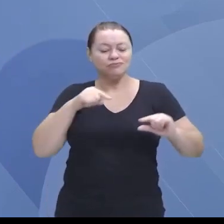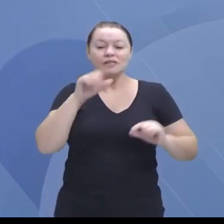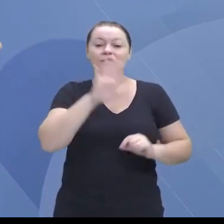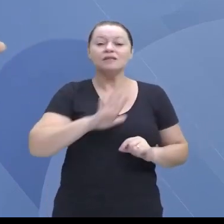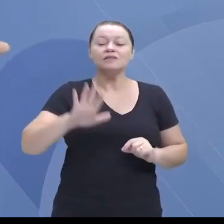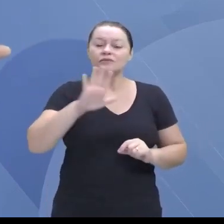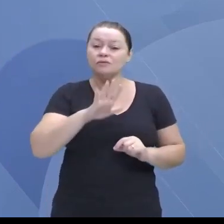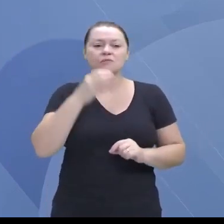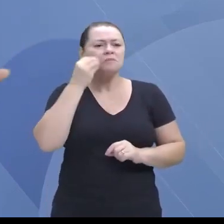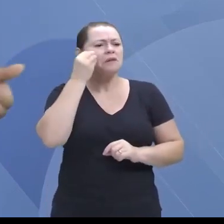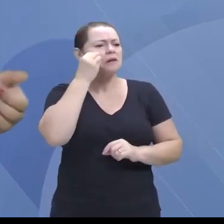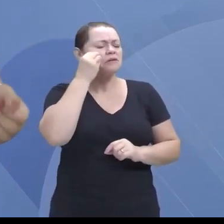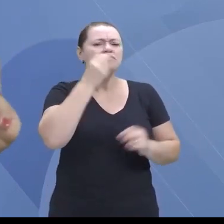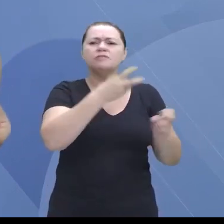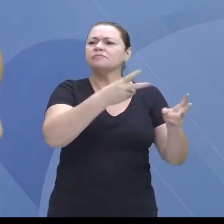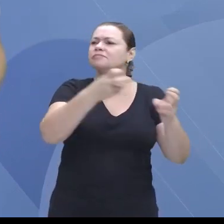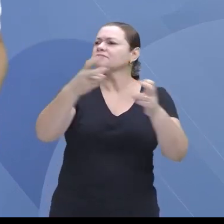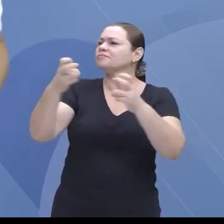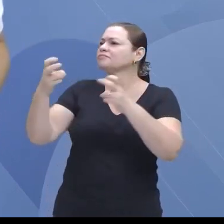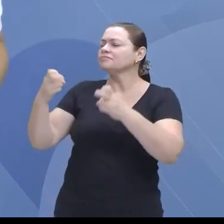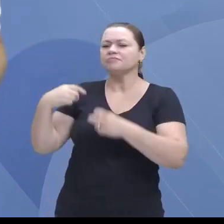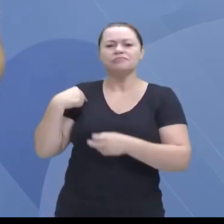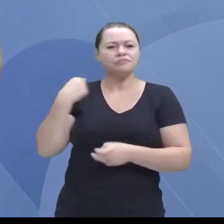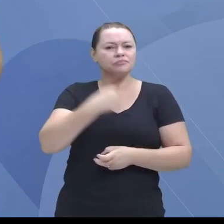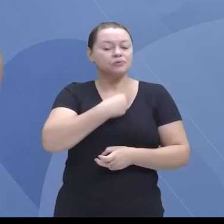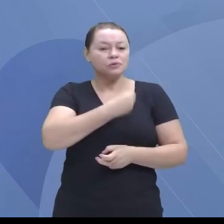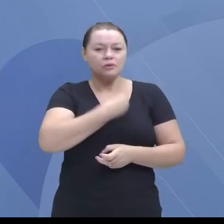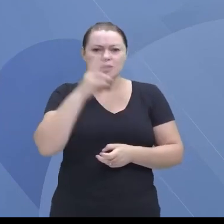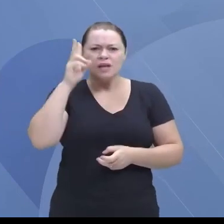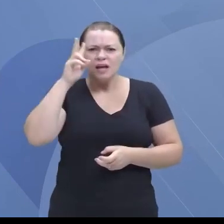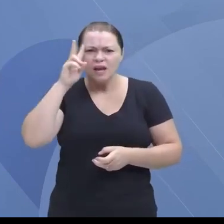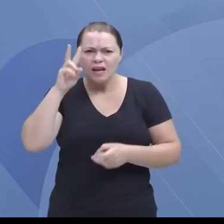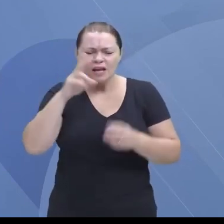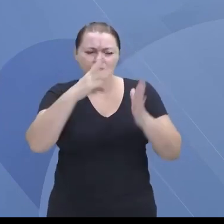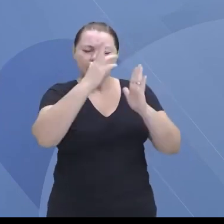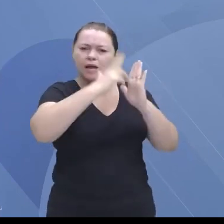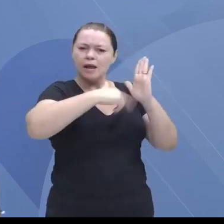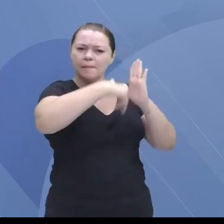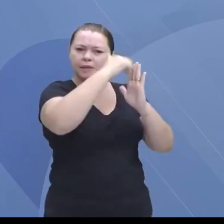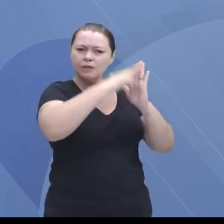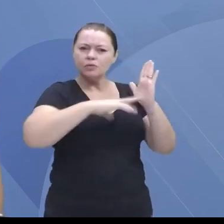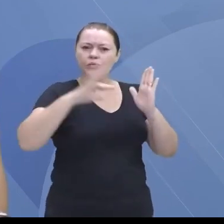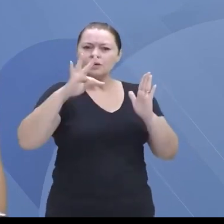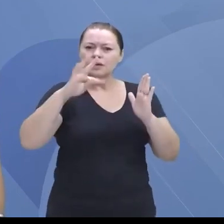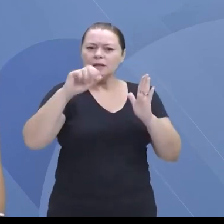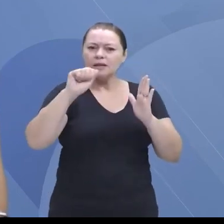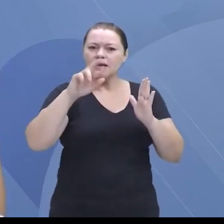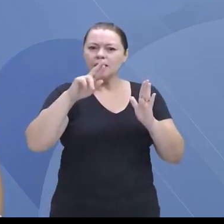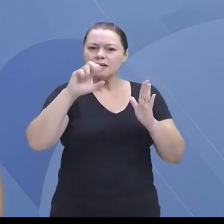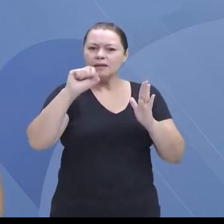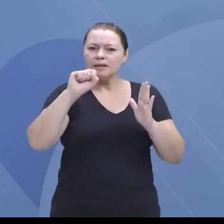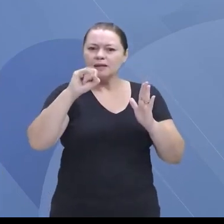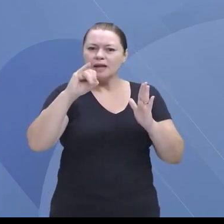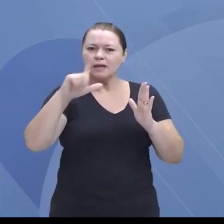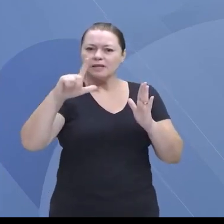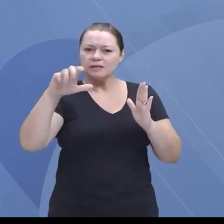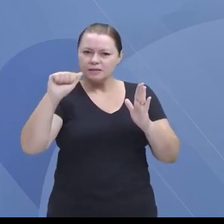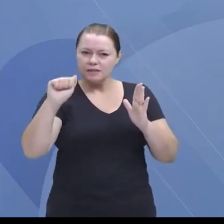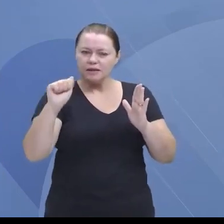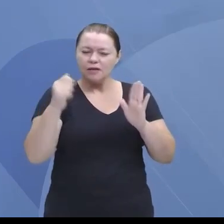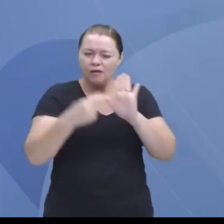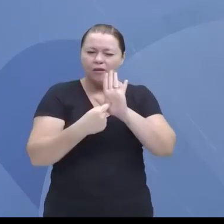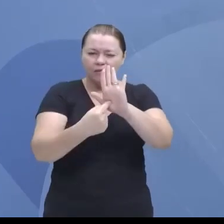nosso dia a dia. Vocês lembram daquele quadro lindo da Tarsila do Amaral? Ele vai aparecer novamente. Vamos